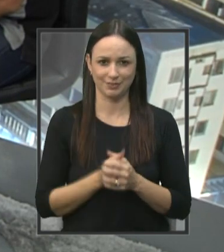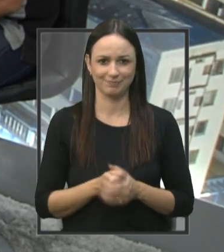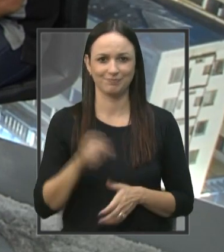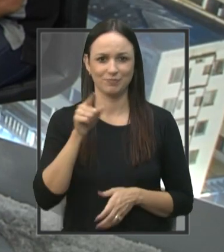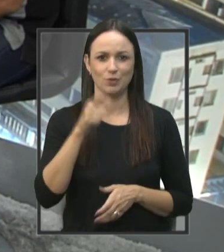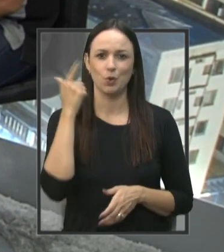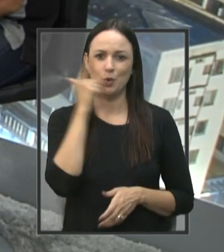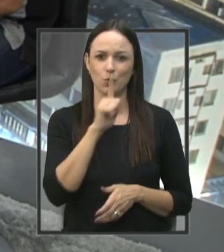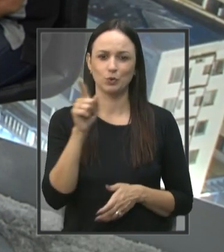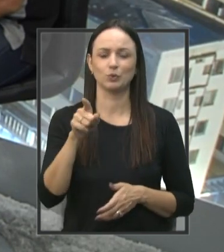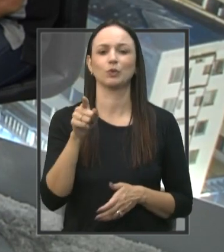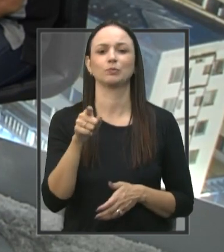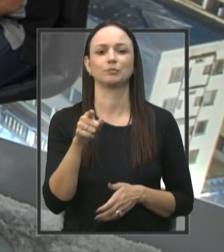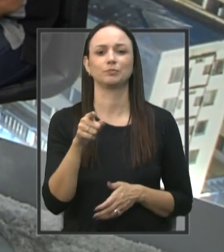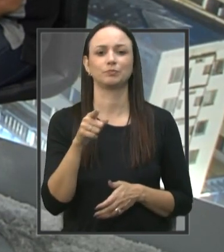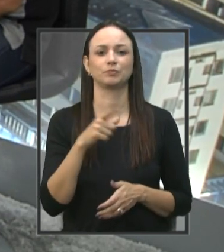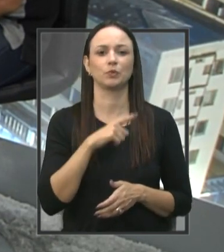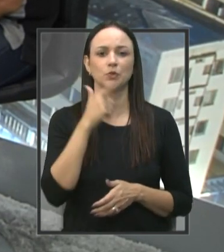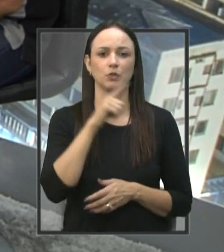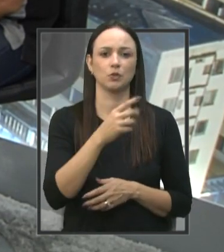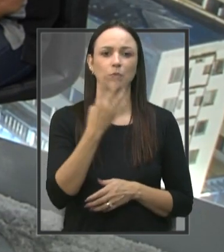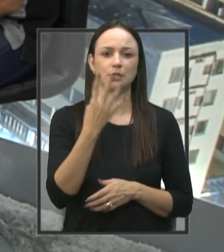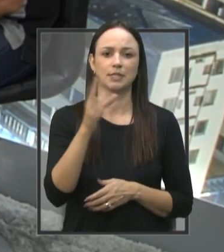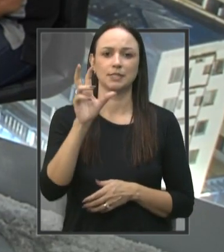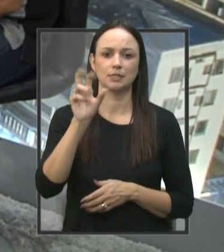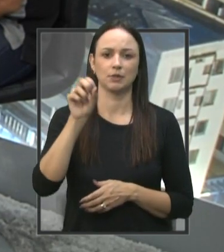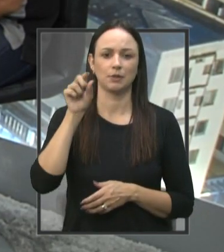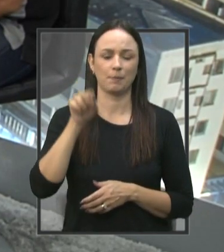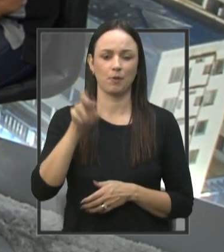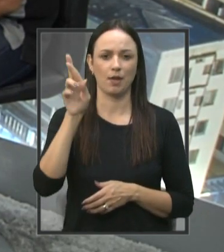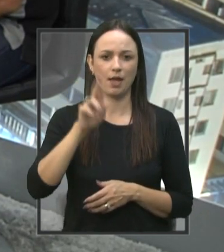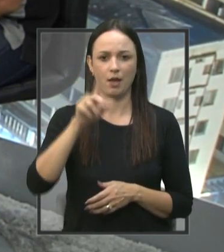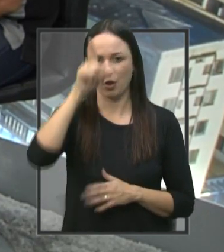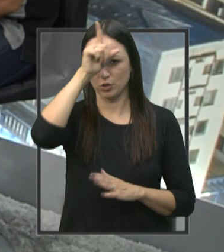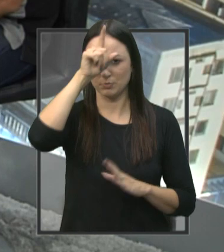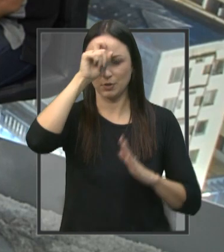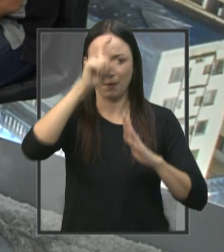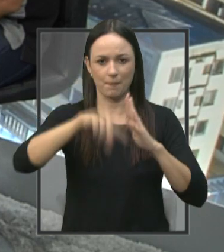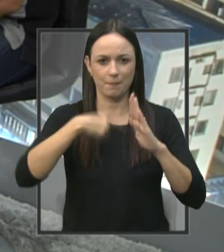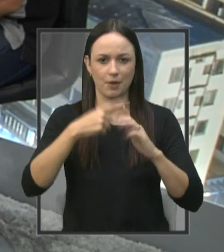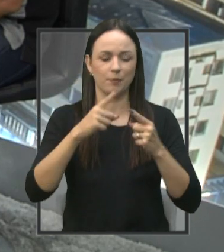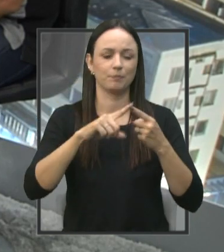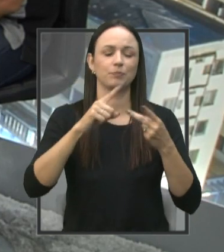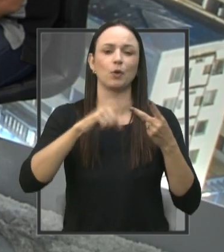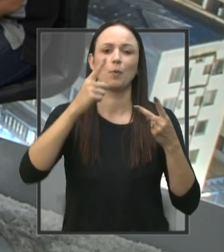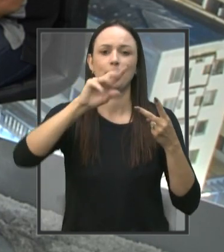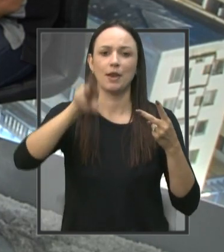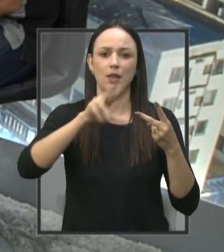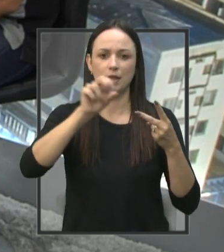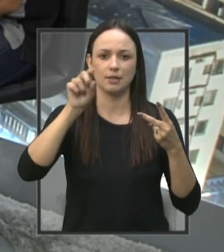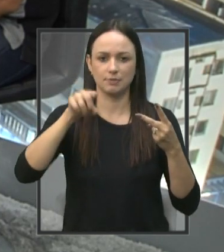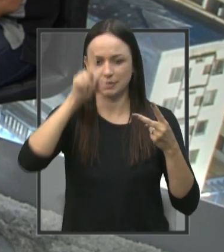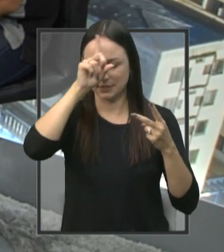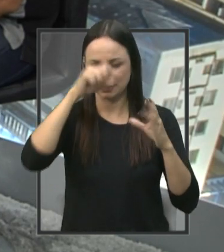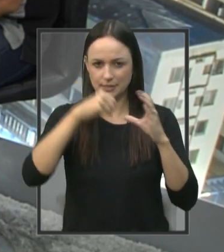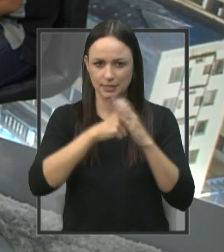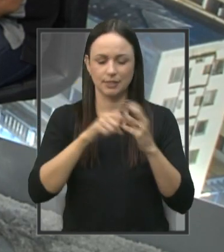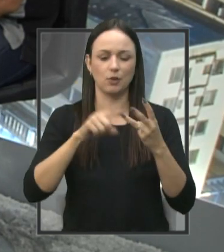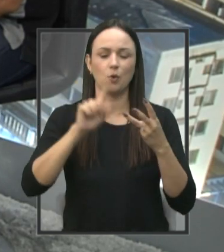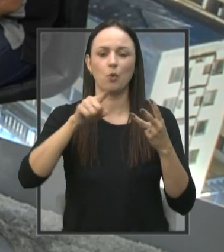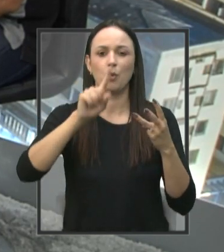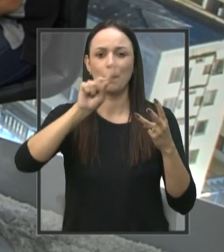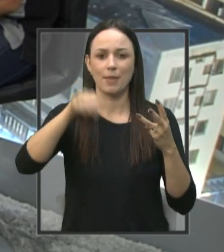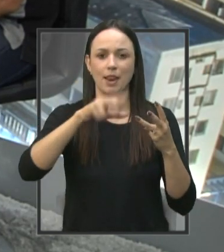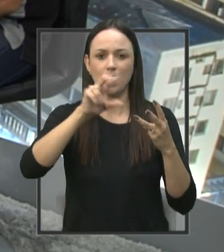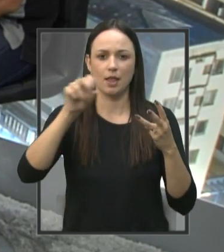senhor conseguiu aí arregimentar 450 mil para o Hospital Teresa Perlatti, 1,5 milhão para a Santa Casa e 1,5 milhão para